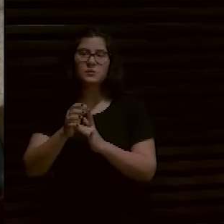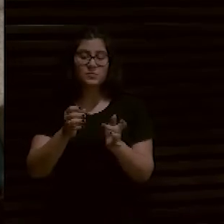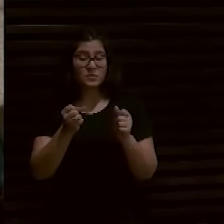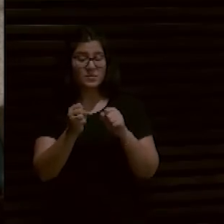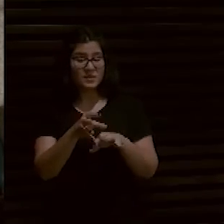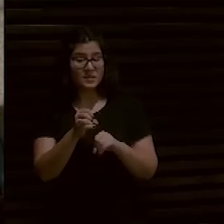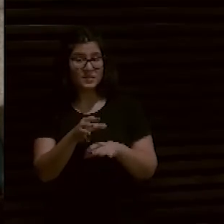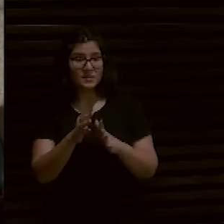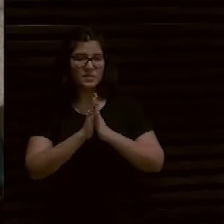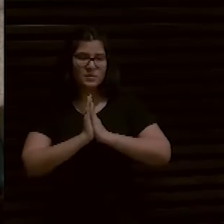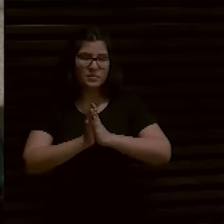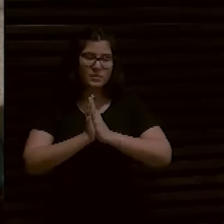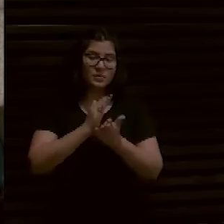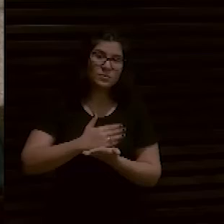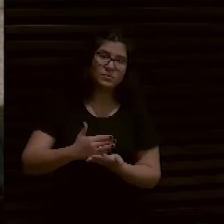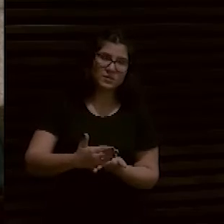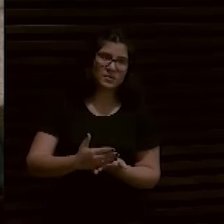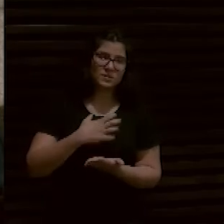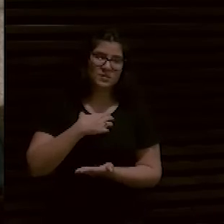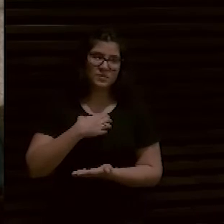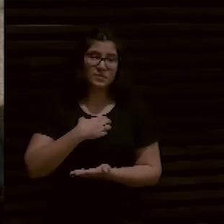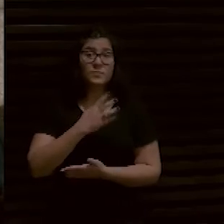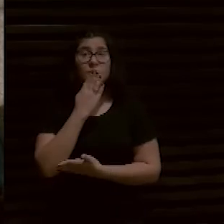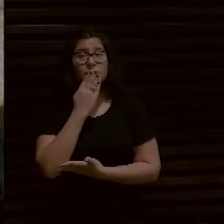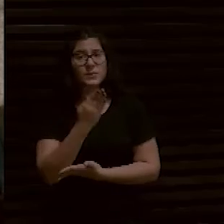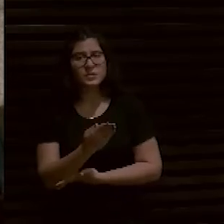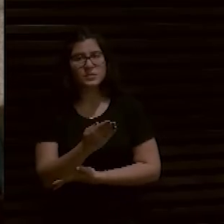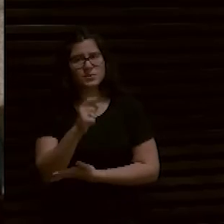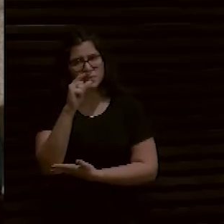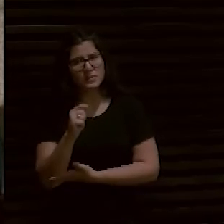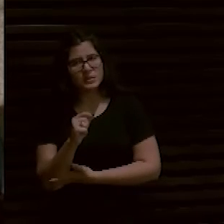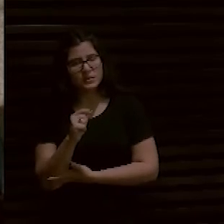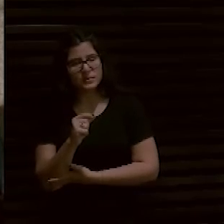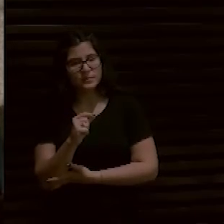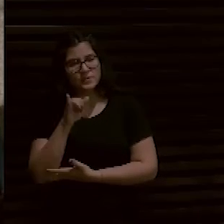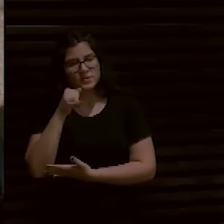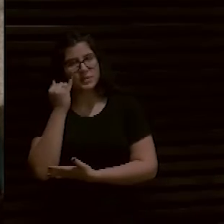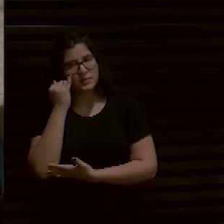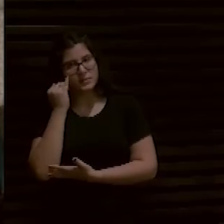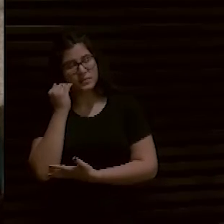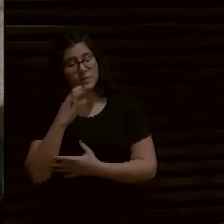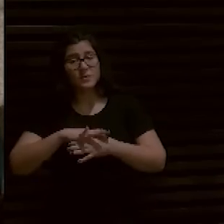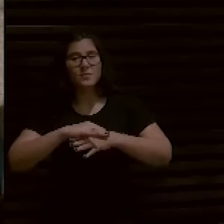orar começando dessa maneira. Mas olha o pedido dele, que pequenininho, a petição.